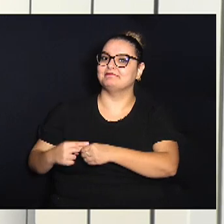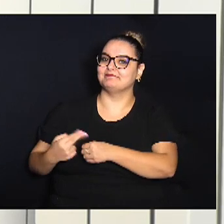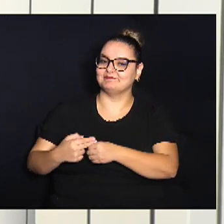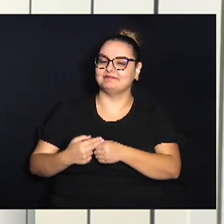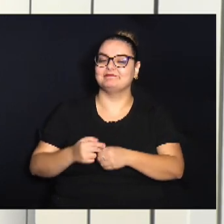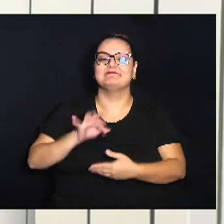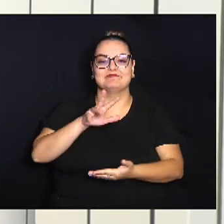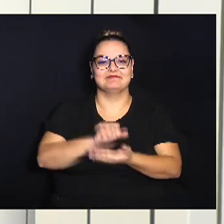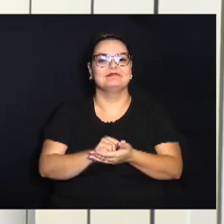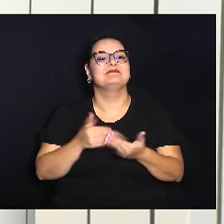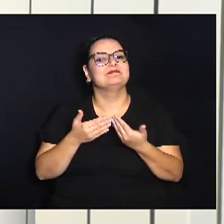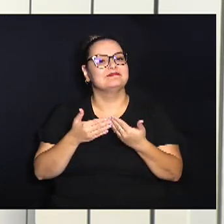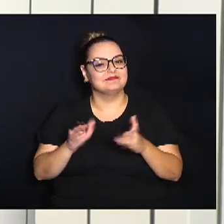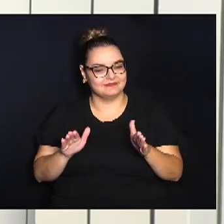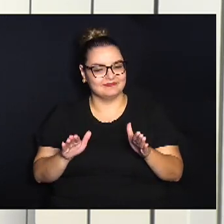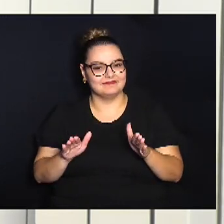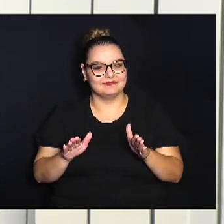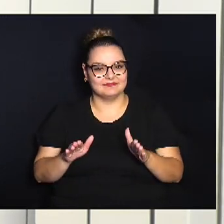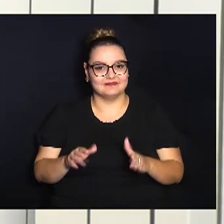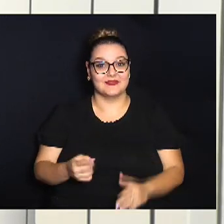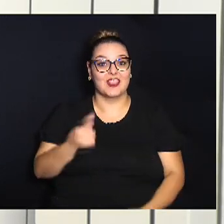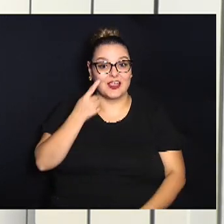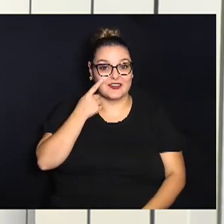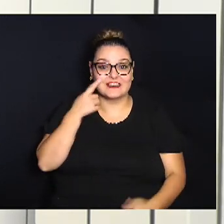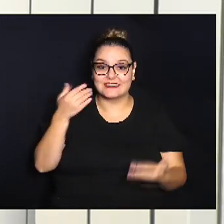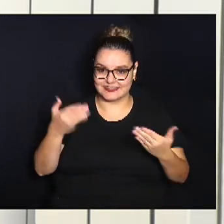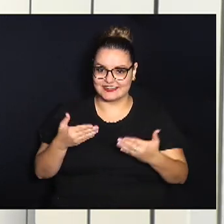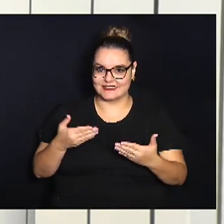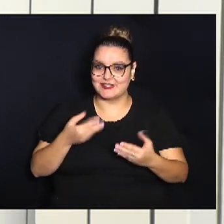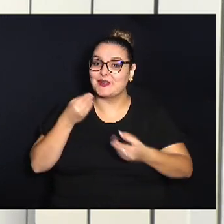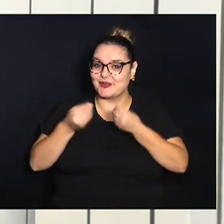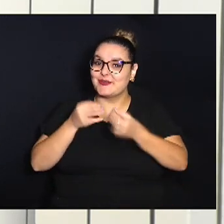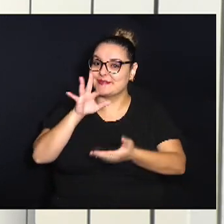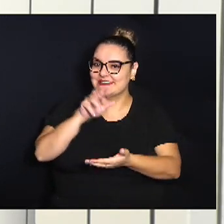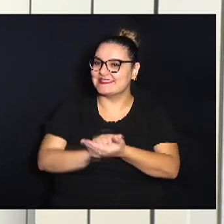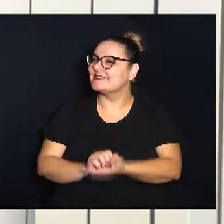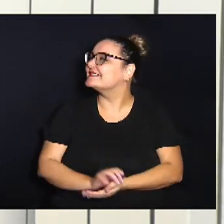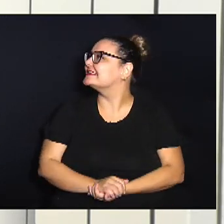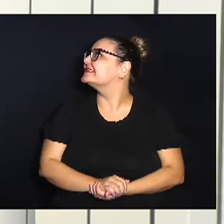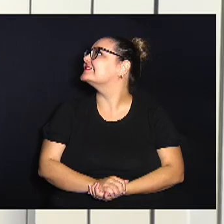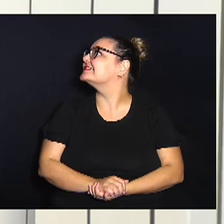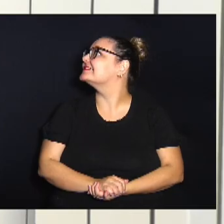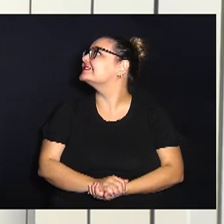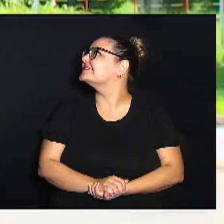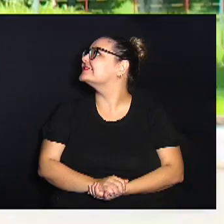as inscrições abertas. Confira agora como se inscrever.